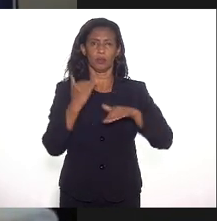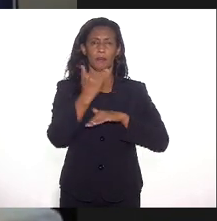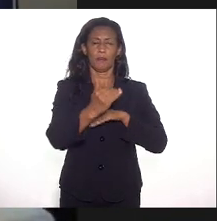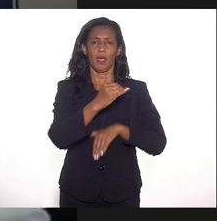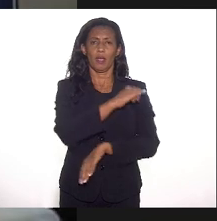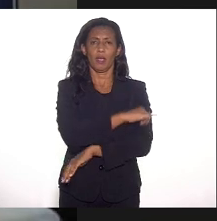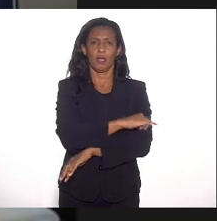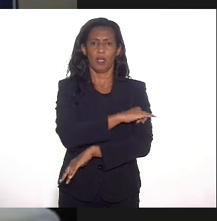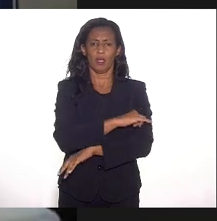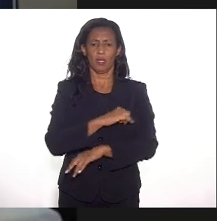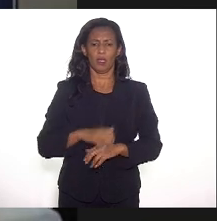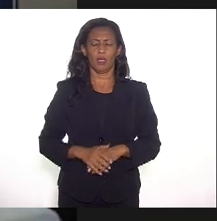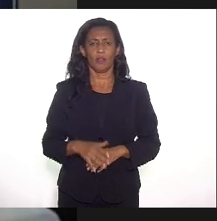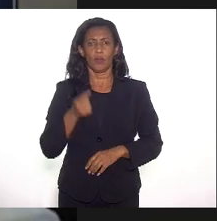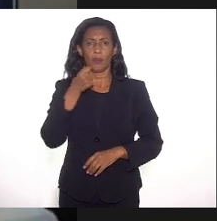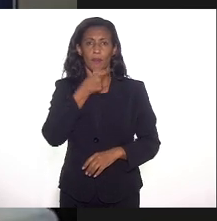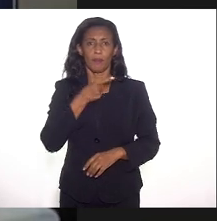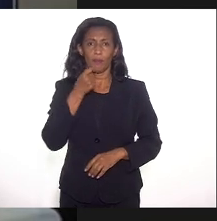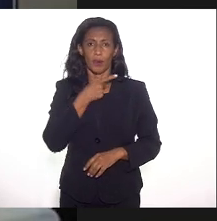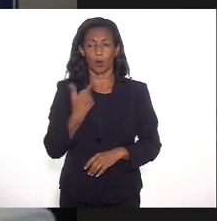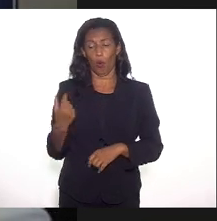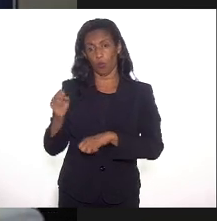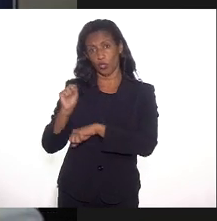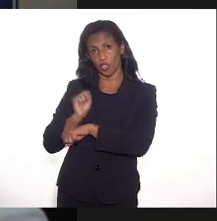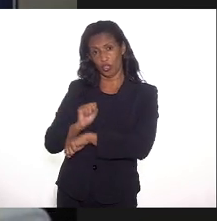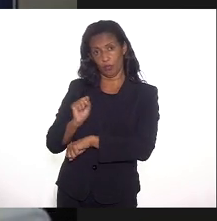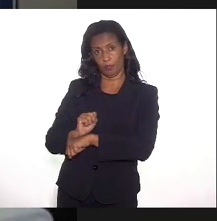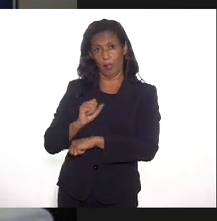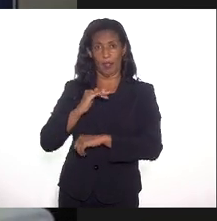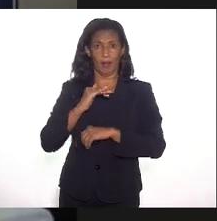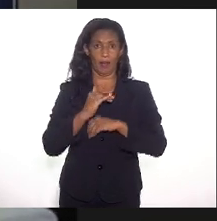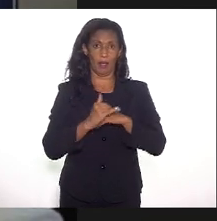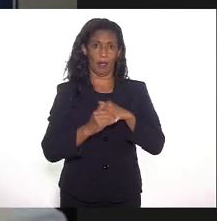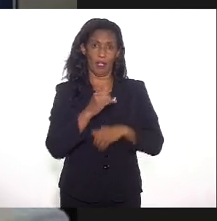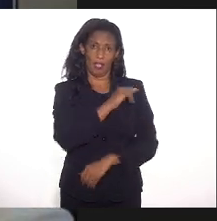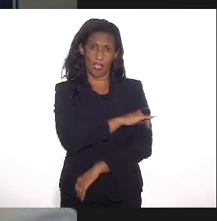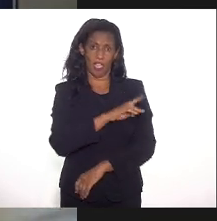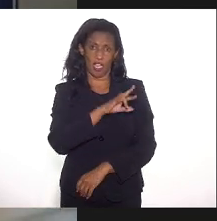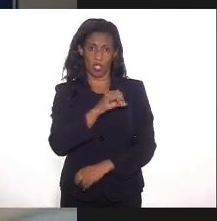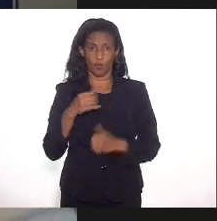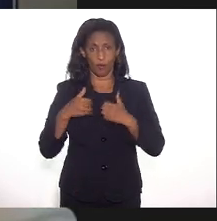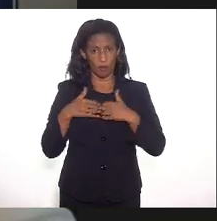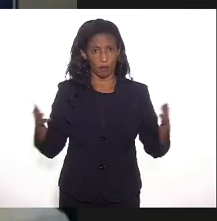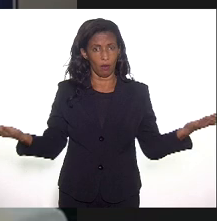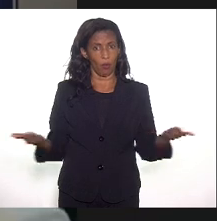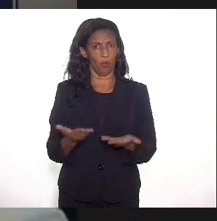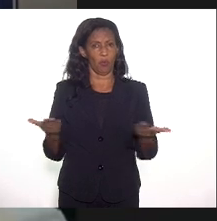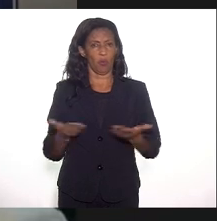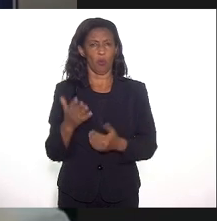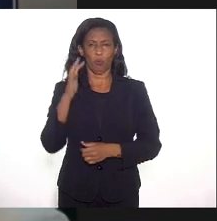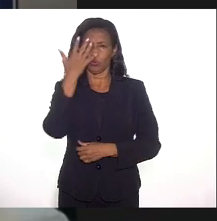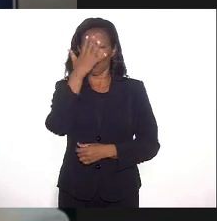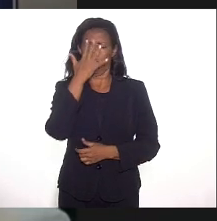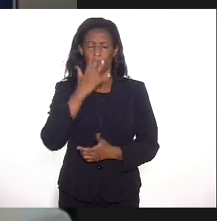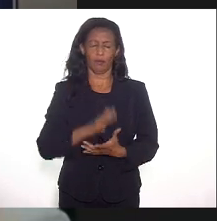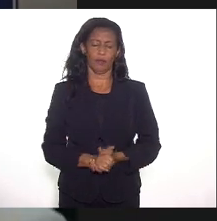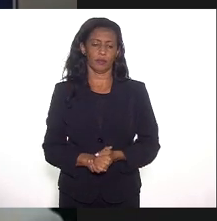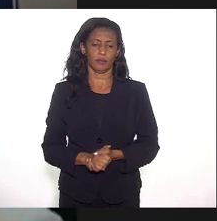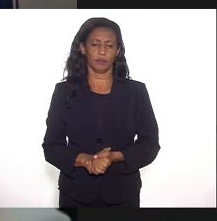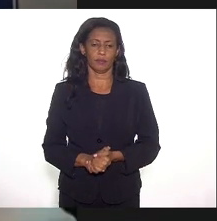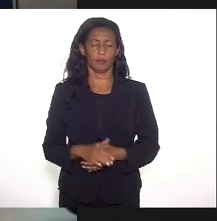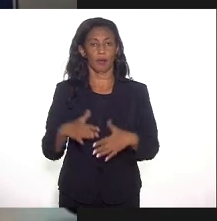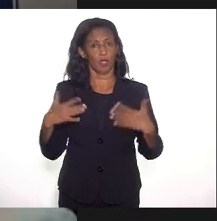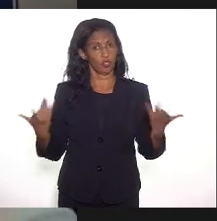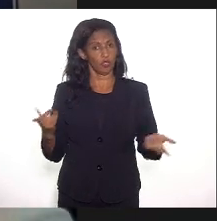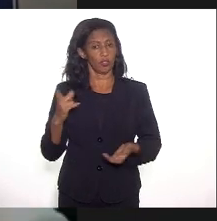que virou tom de piada como Espera Rio, foi lançado hoje pelo governo do Estado com muito carnaval, literalmente. A gente